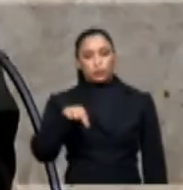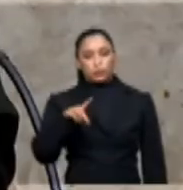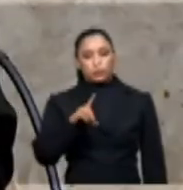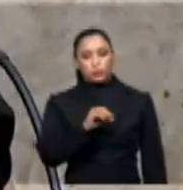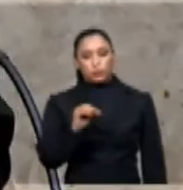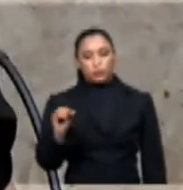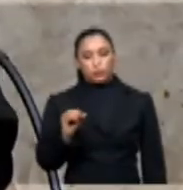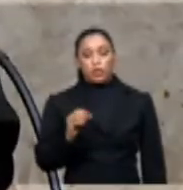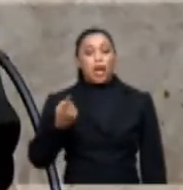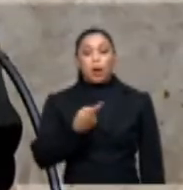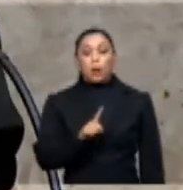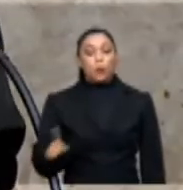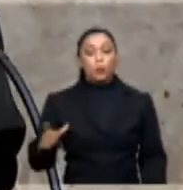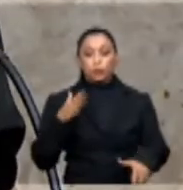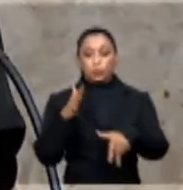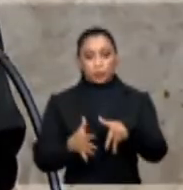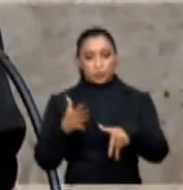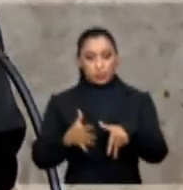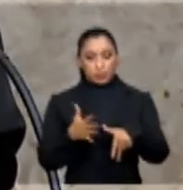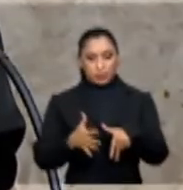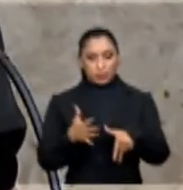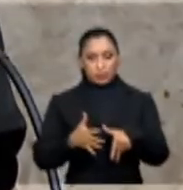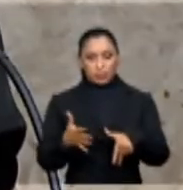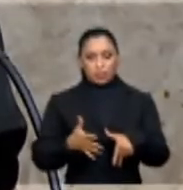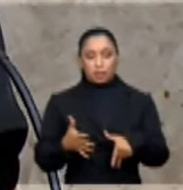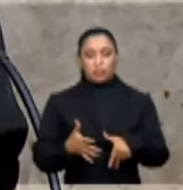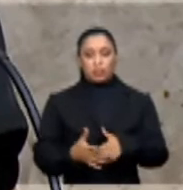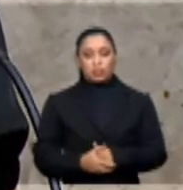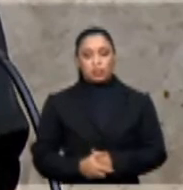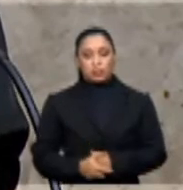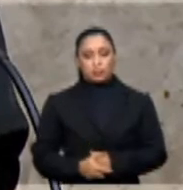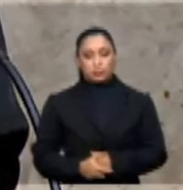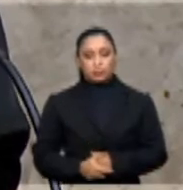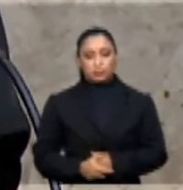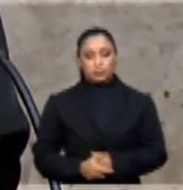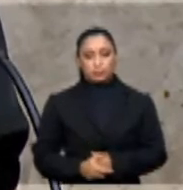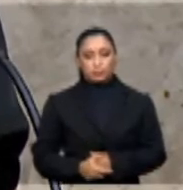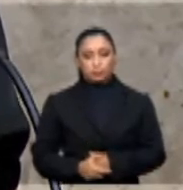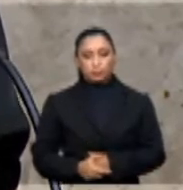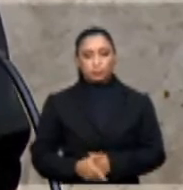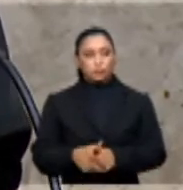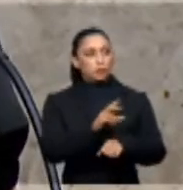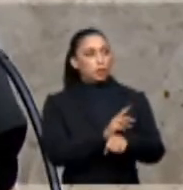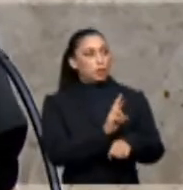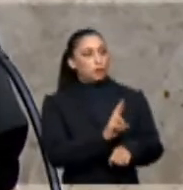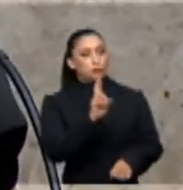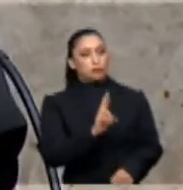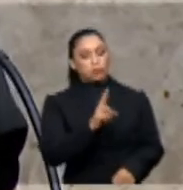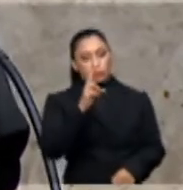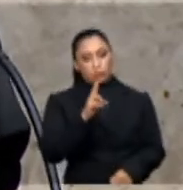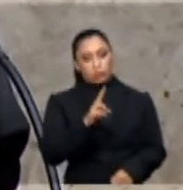E, para a última sustentação, eu concedo a palavra à Sua Excelência, doutor Antônio Augusto Brandão